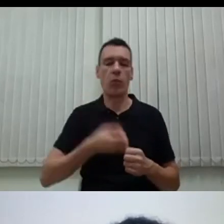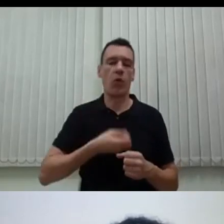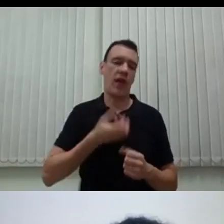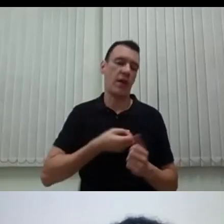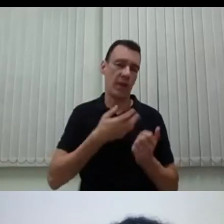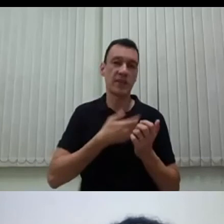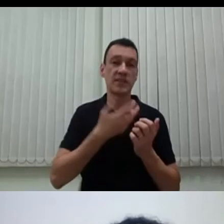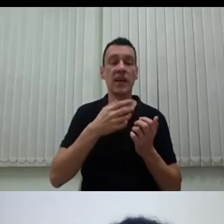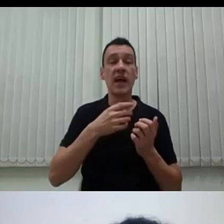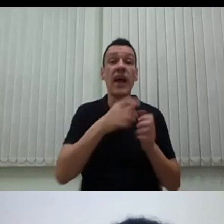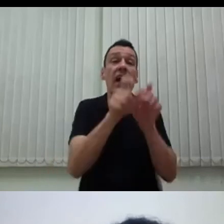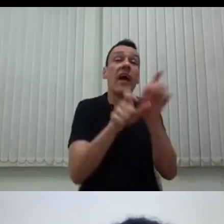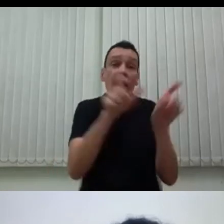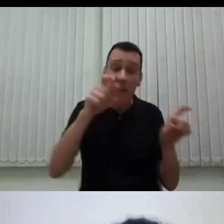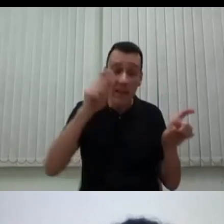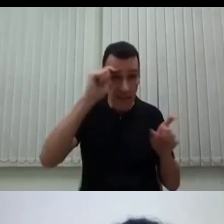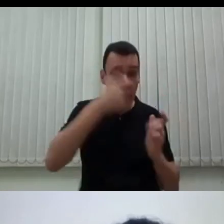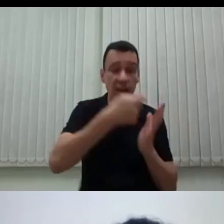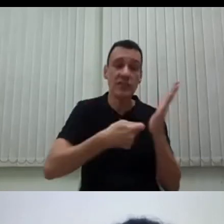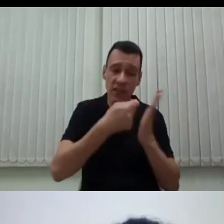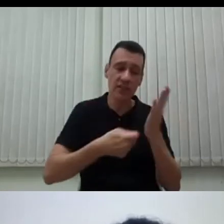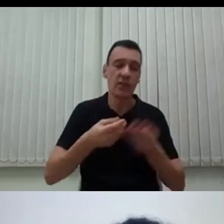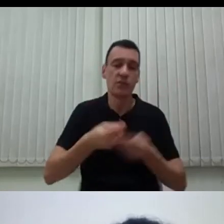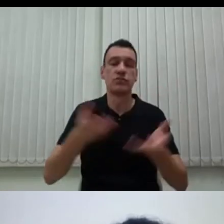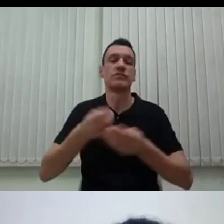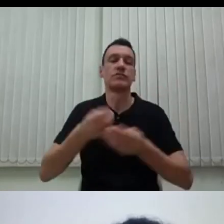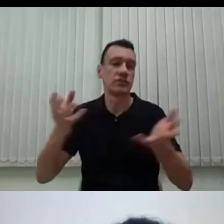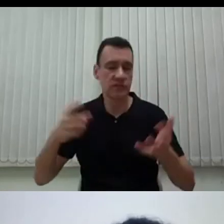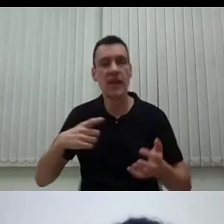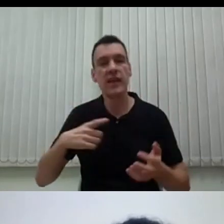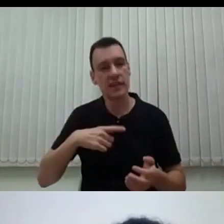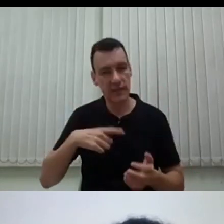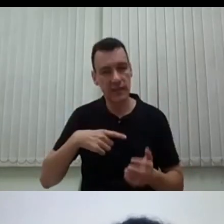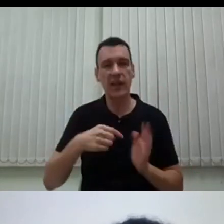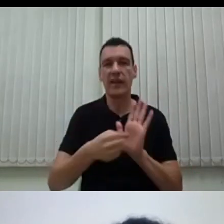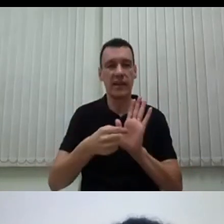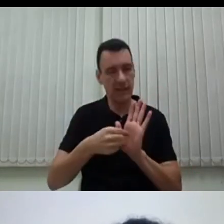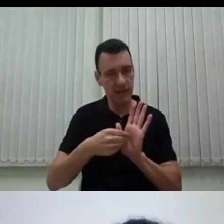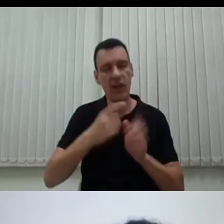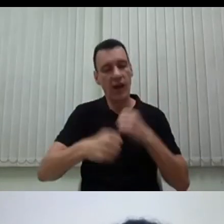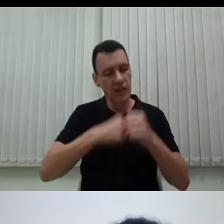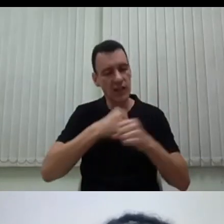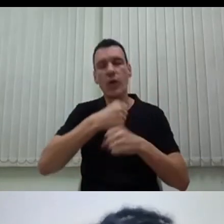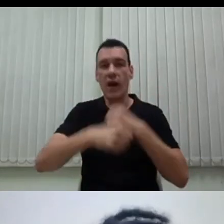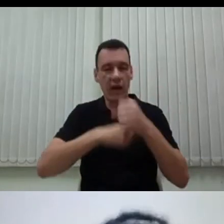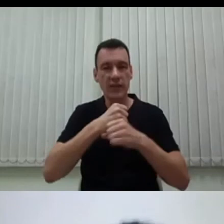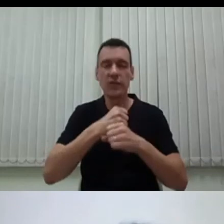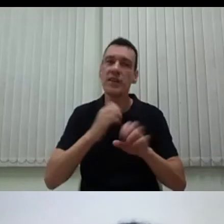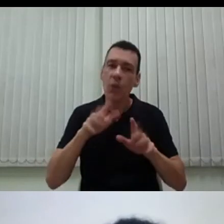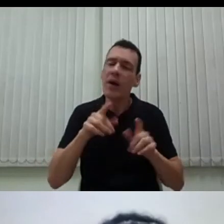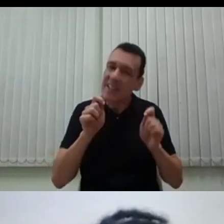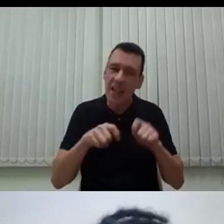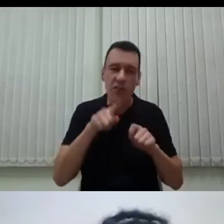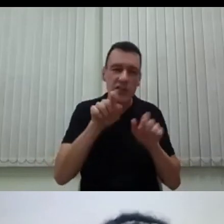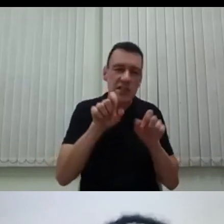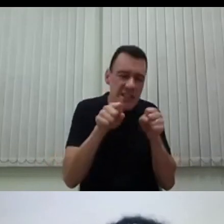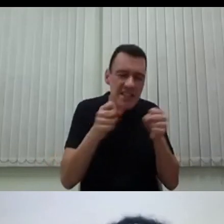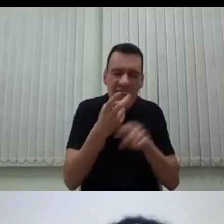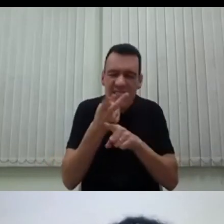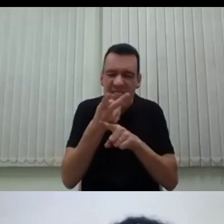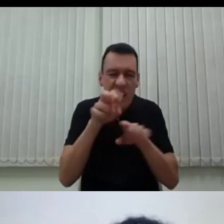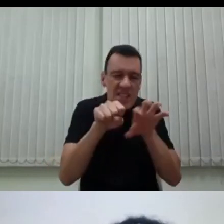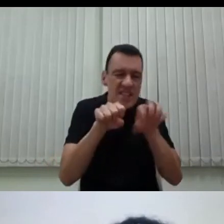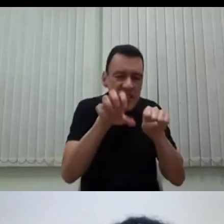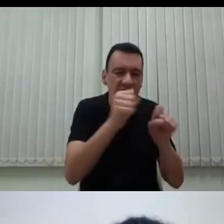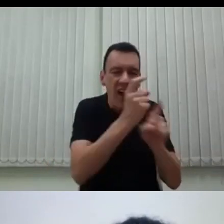dizer que existe muita coisa, mas tem iniciativas que podem dar esses parâmetros, né? E aí eu quero só emendar um